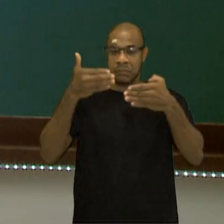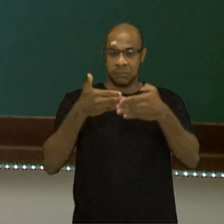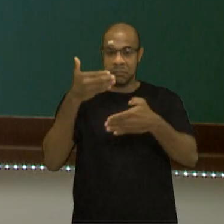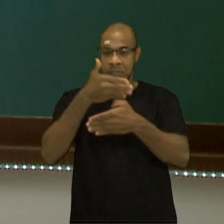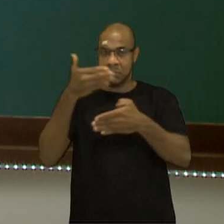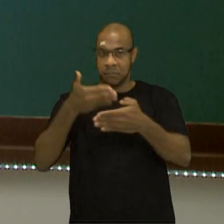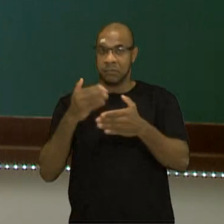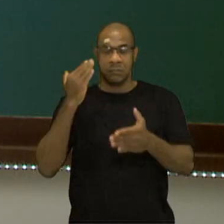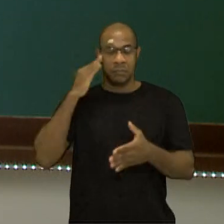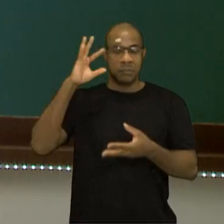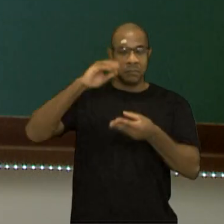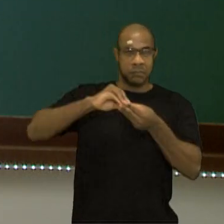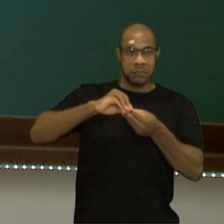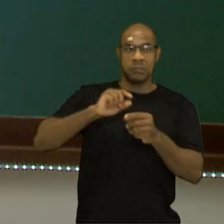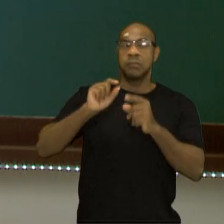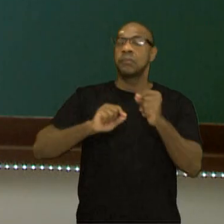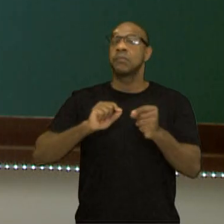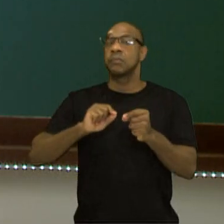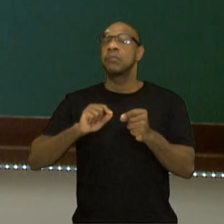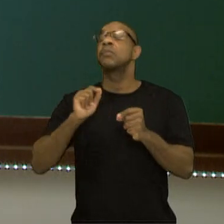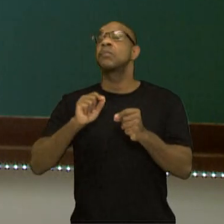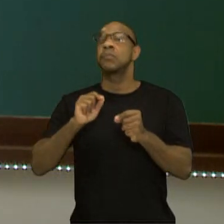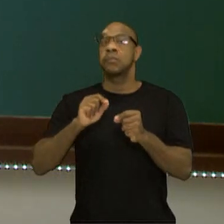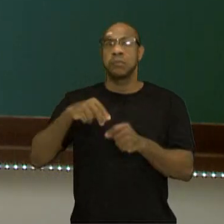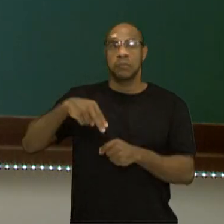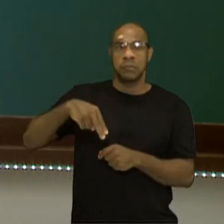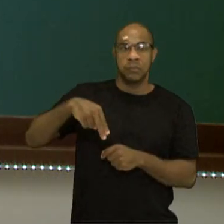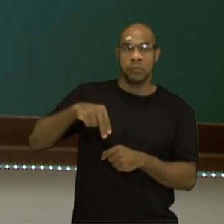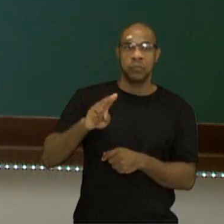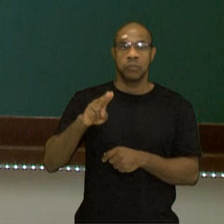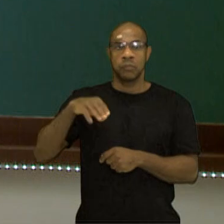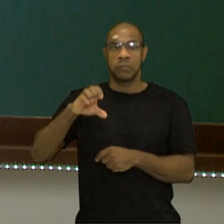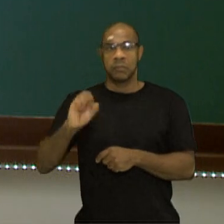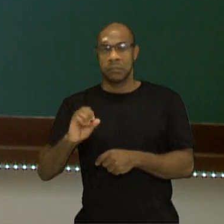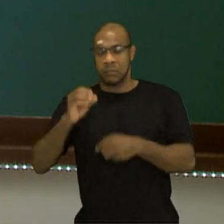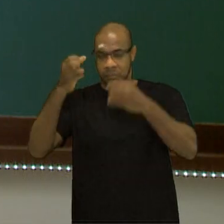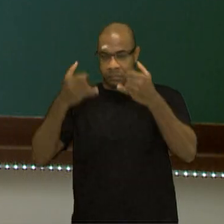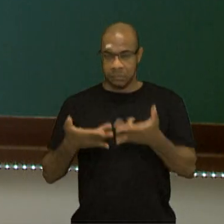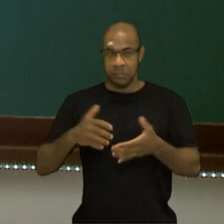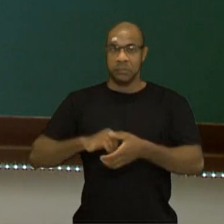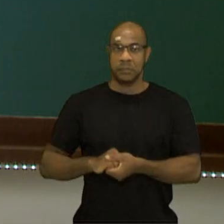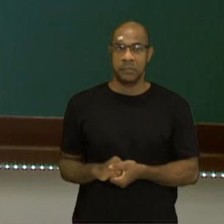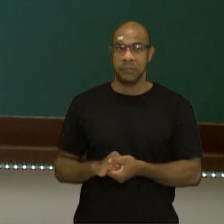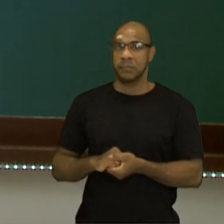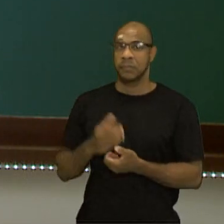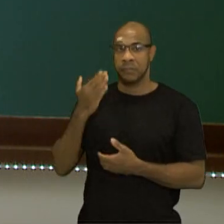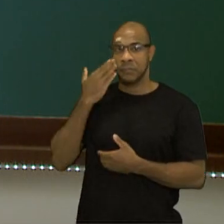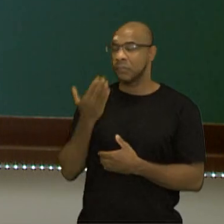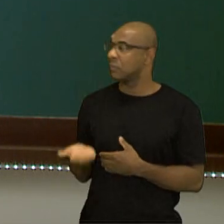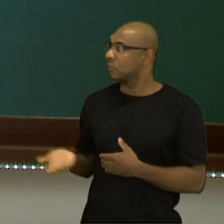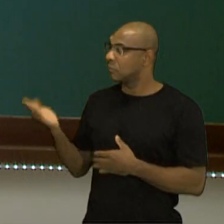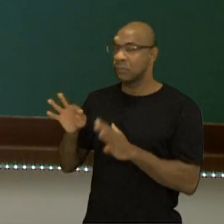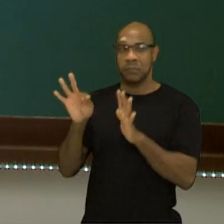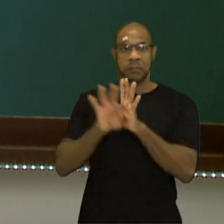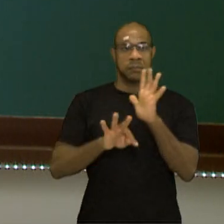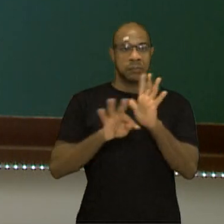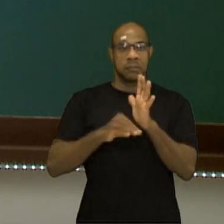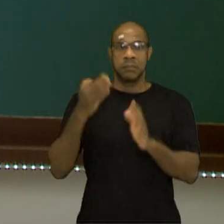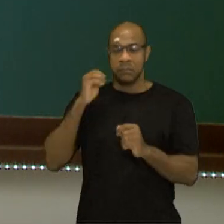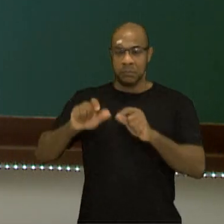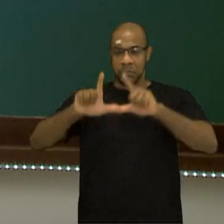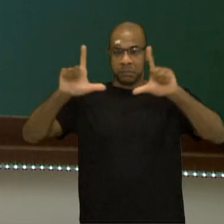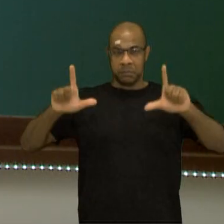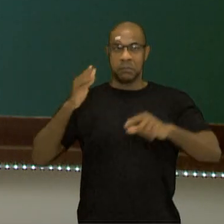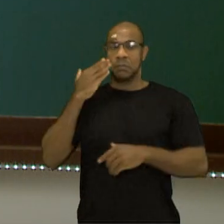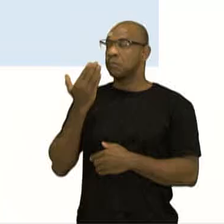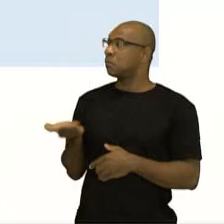vamos entender um pouquinho o que a UNESCO diz a respeito desse assunto. Então, esse texto está aqui, né? O início